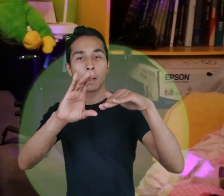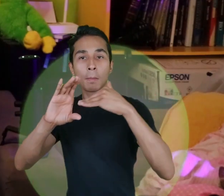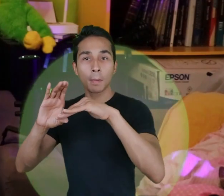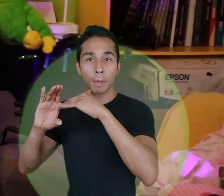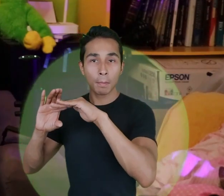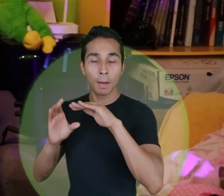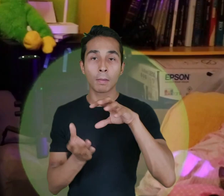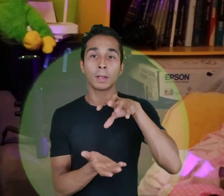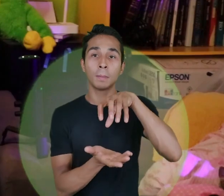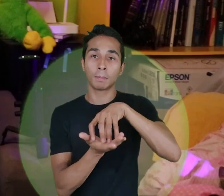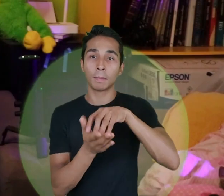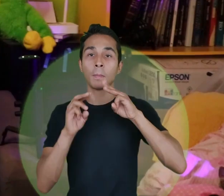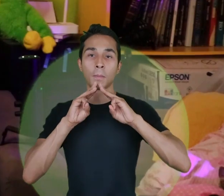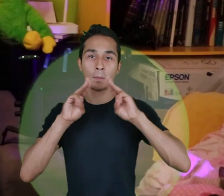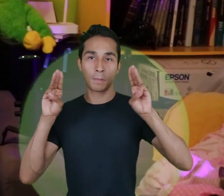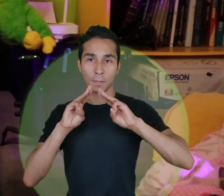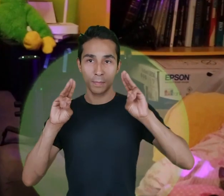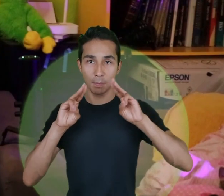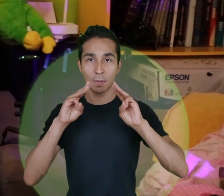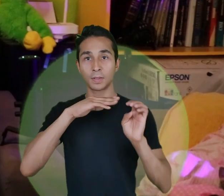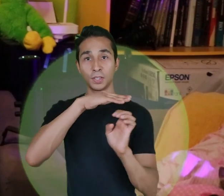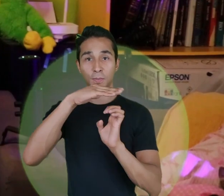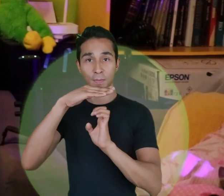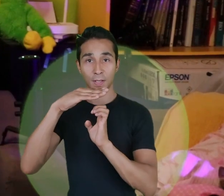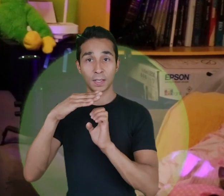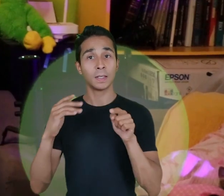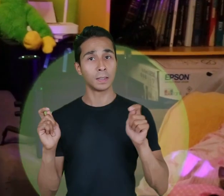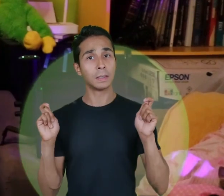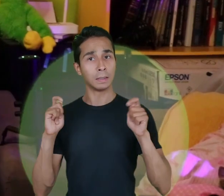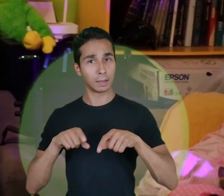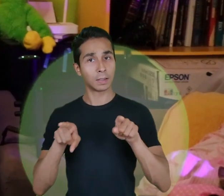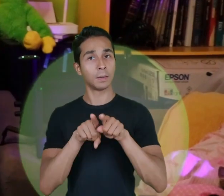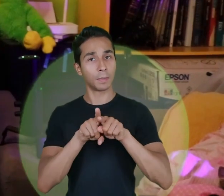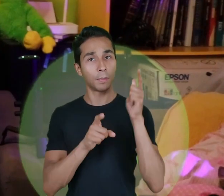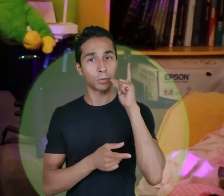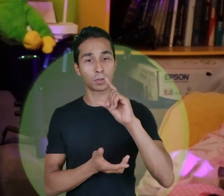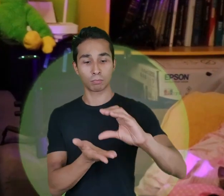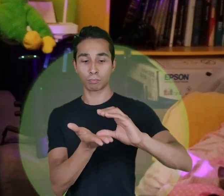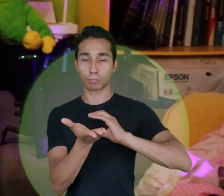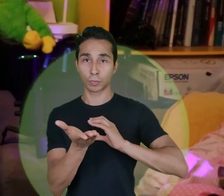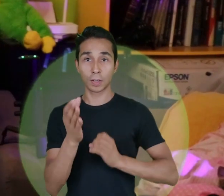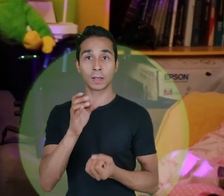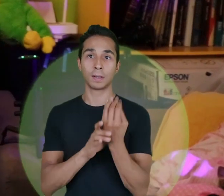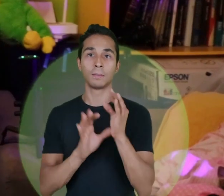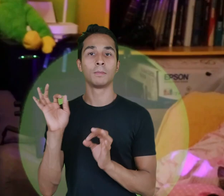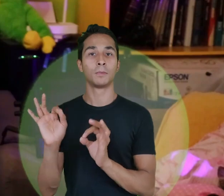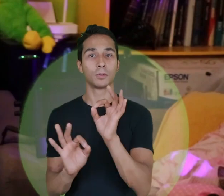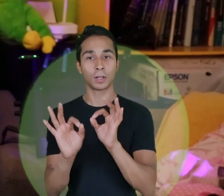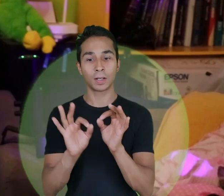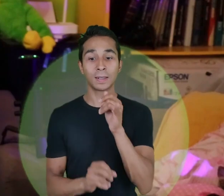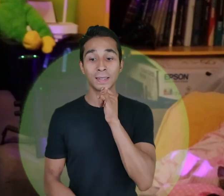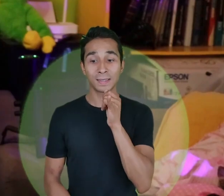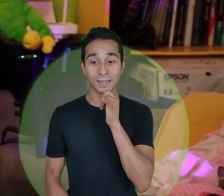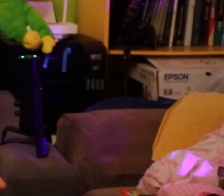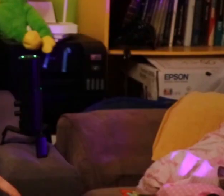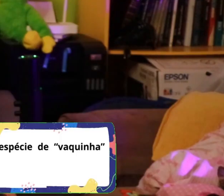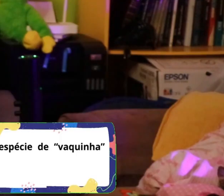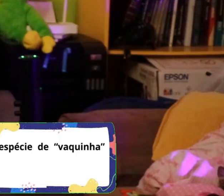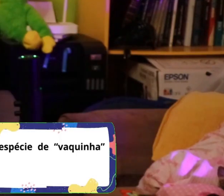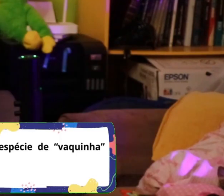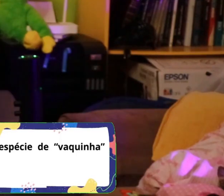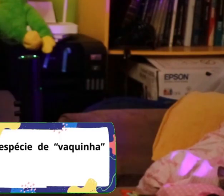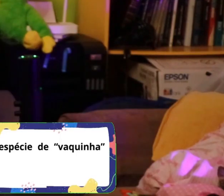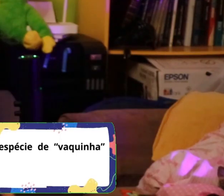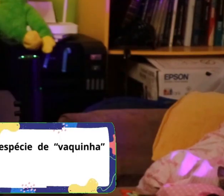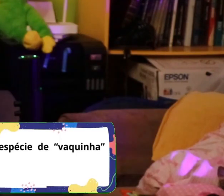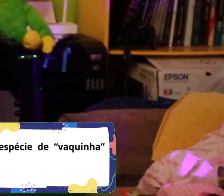empresas, para os departamentos de marketing. Então esse apoio empresarial ele também é uma possibilidade de financiamento. A gente fala aqui sobre crowdfunding, né?